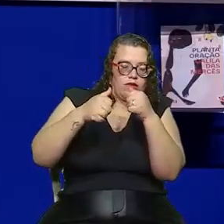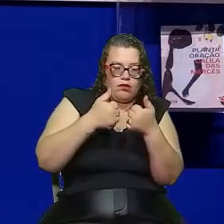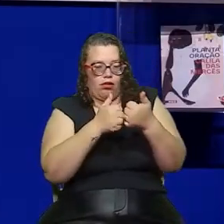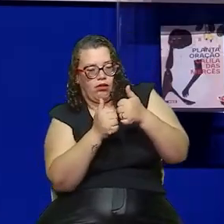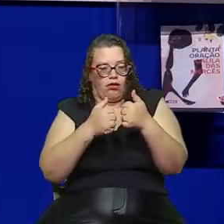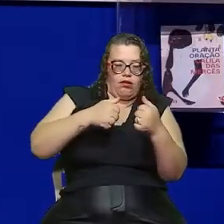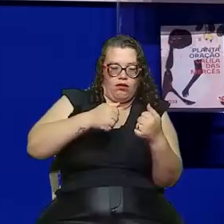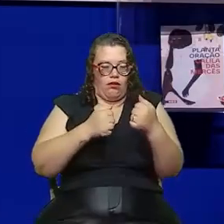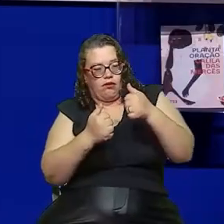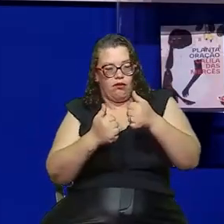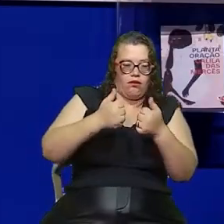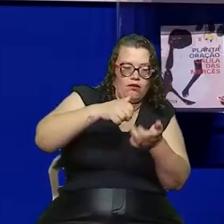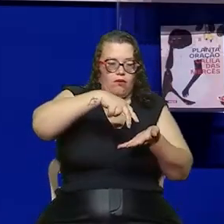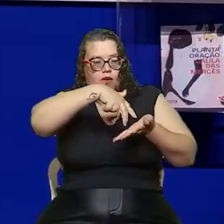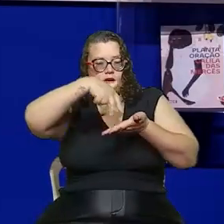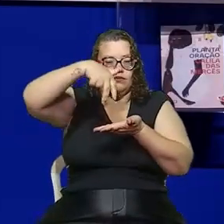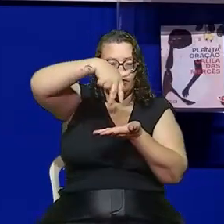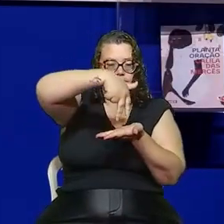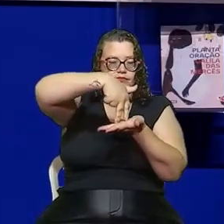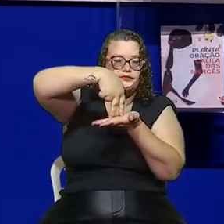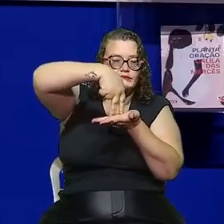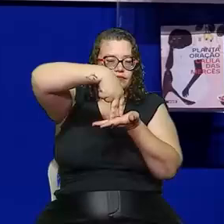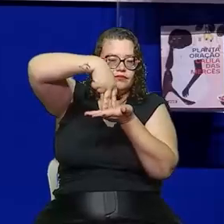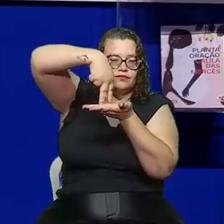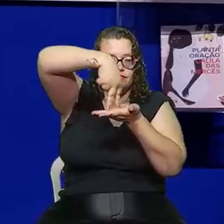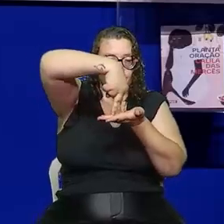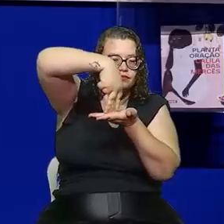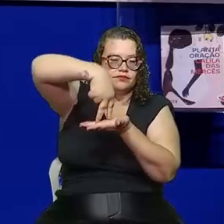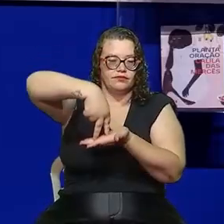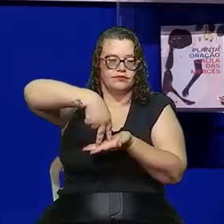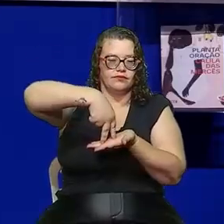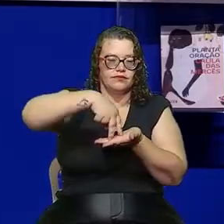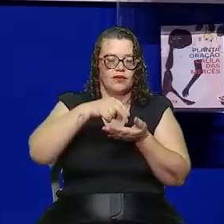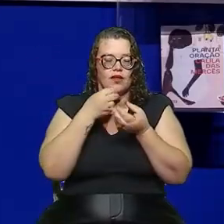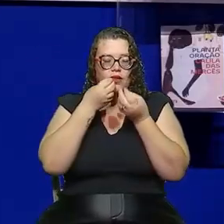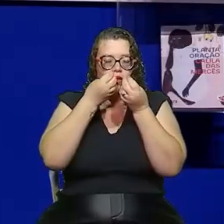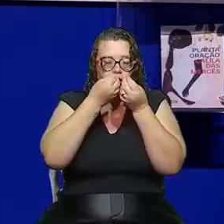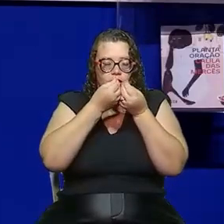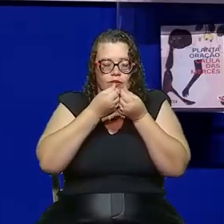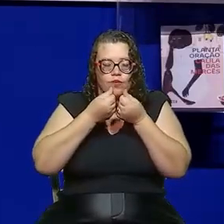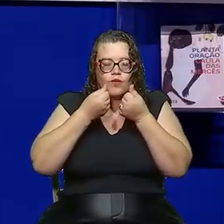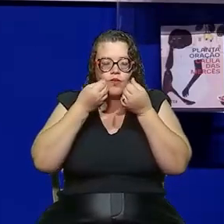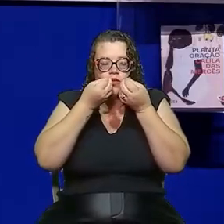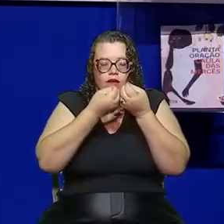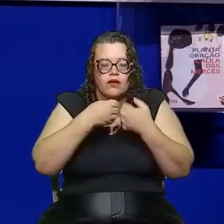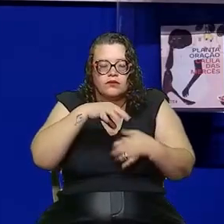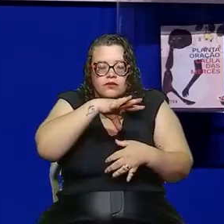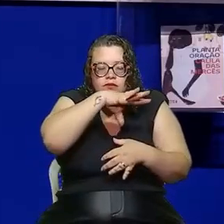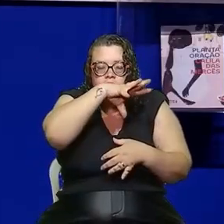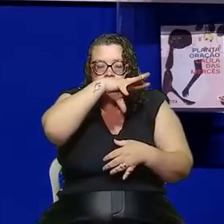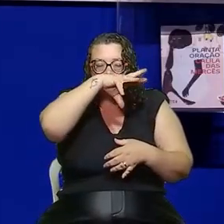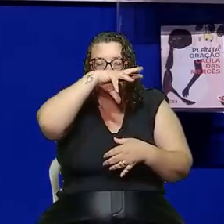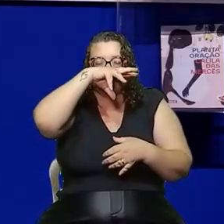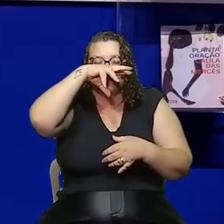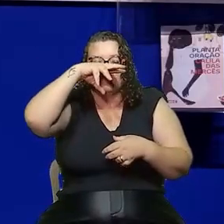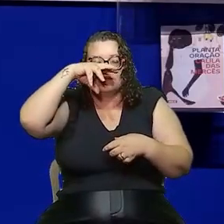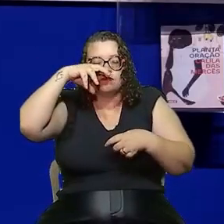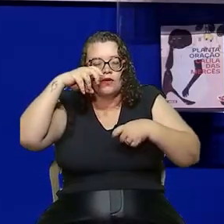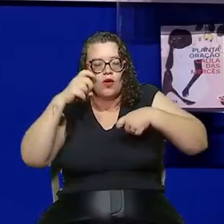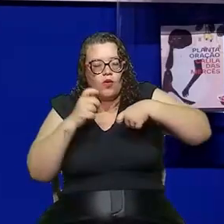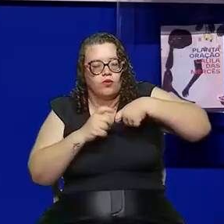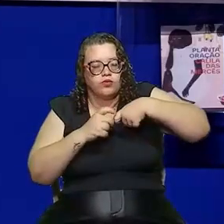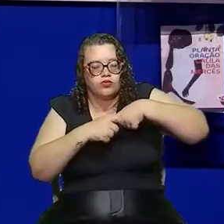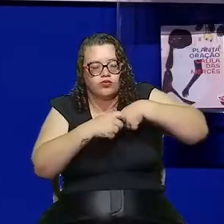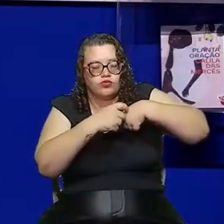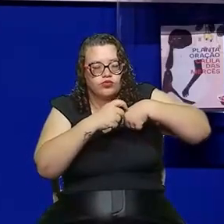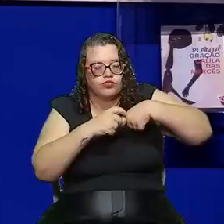há passageiro em pé. E o doce que fica no azedinho é com o cheiro de morango que perfuma o cheiro